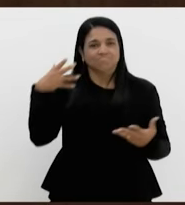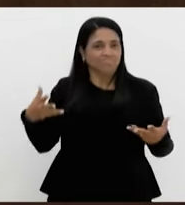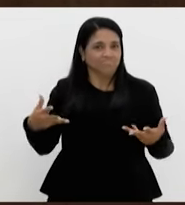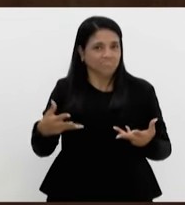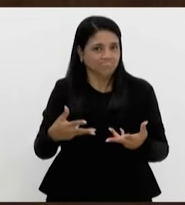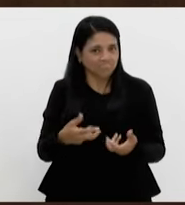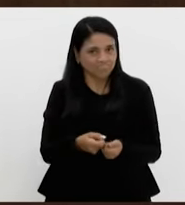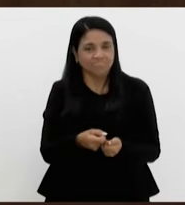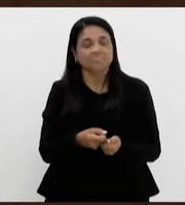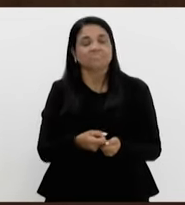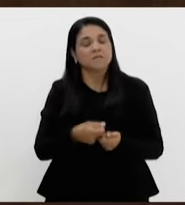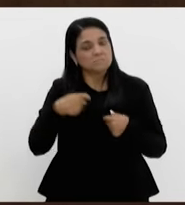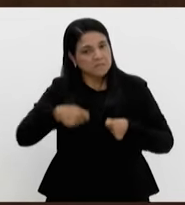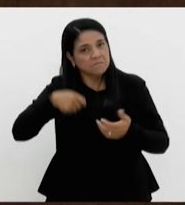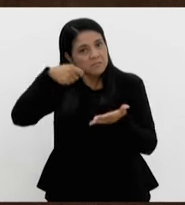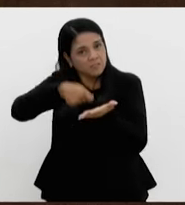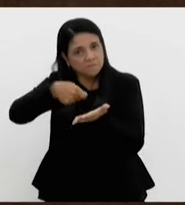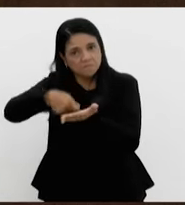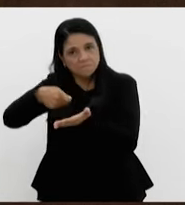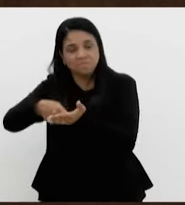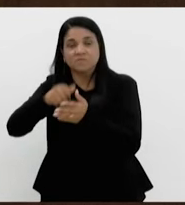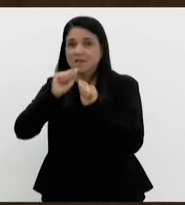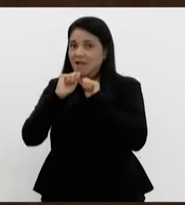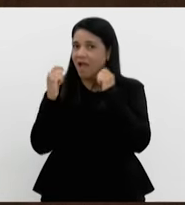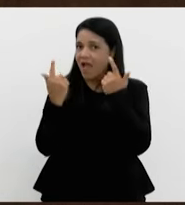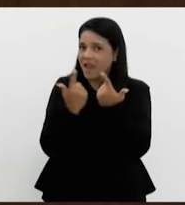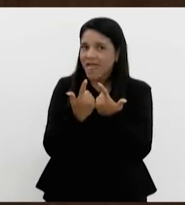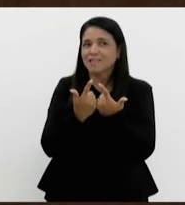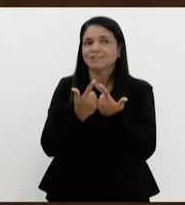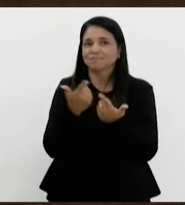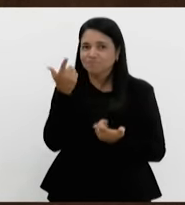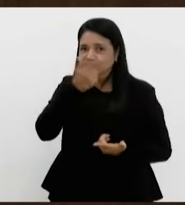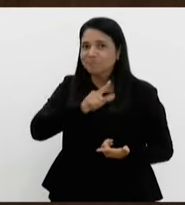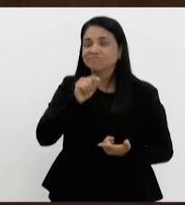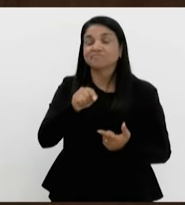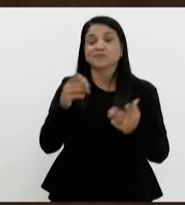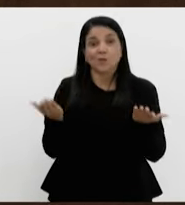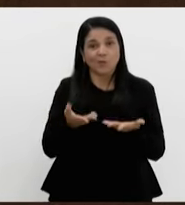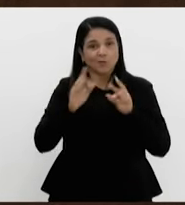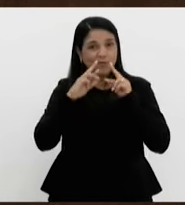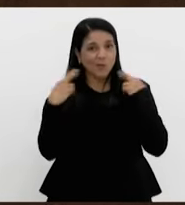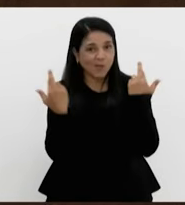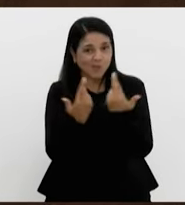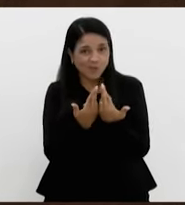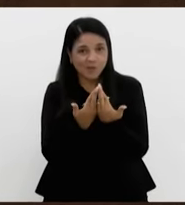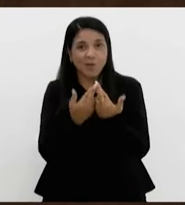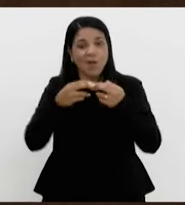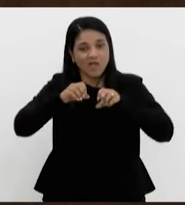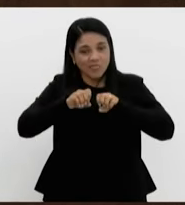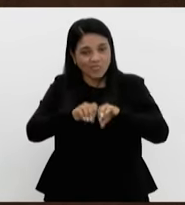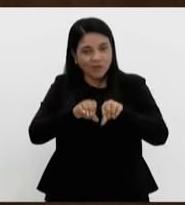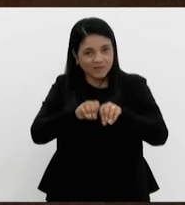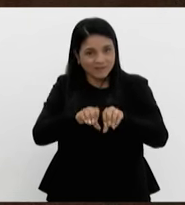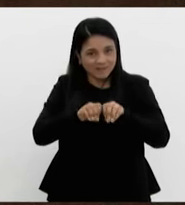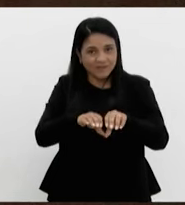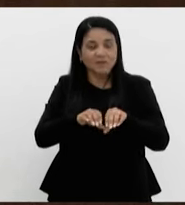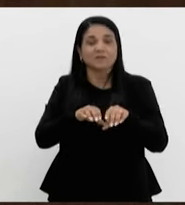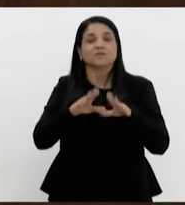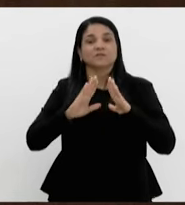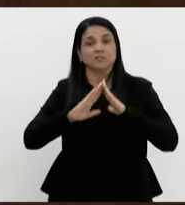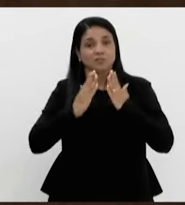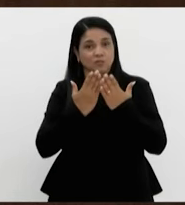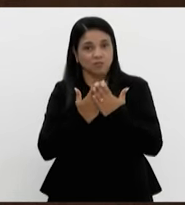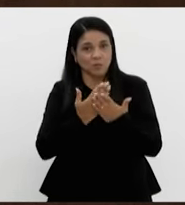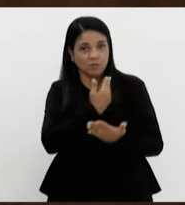que reivindicar, ou seja, a Alerj se aproxima da casa. Tivemos hoje uma reunião relacionada à educação e às escolas públicas em São Gonçalo,